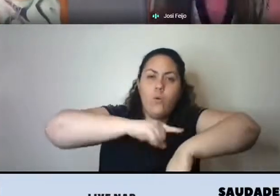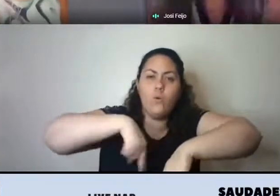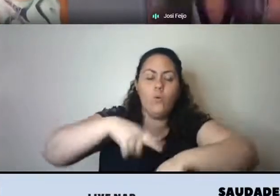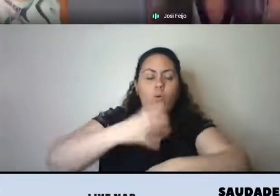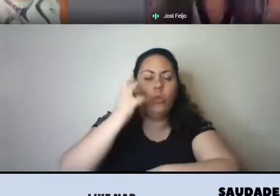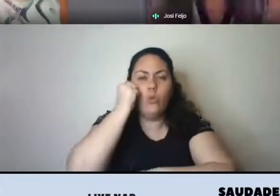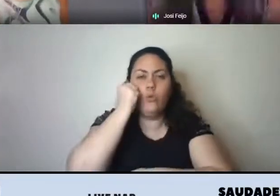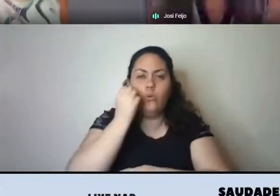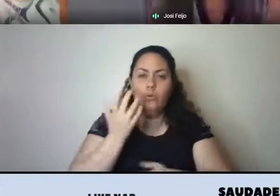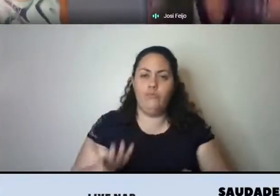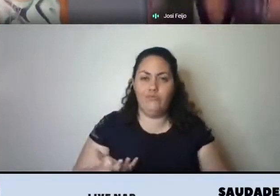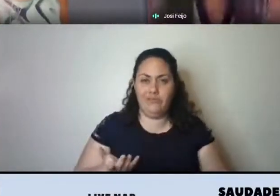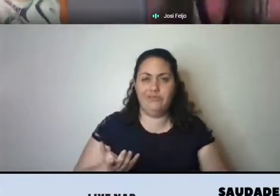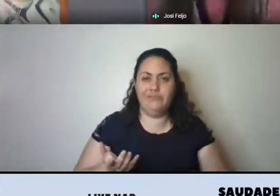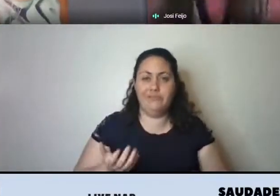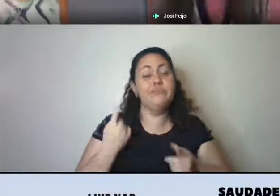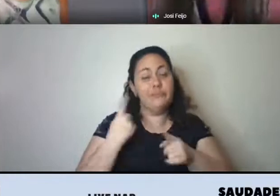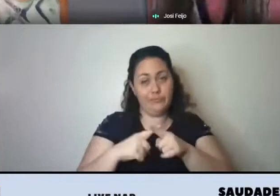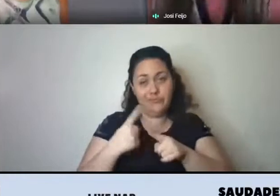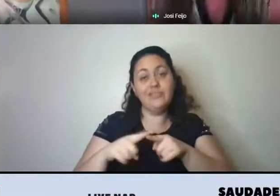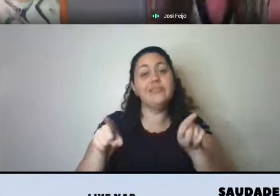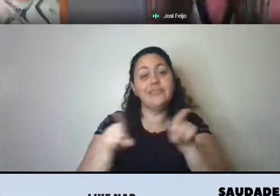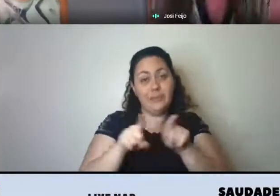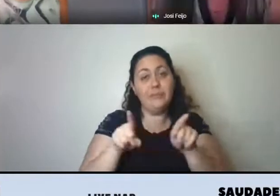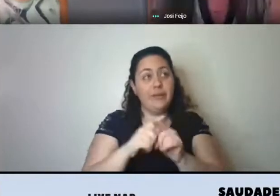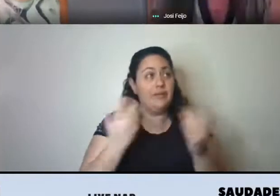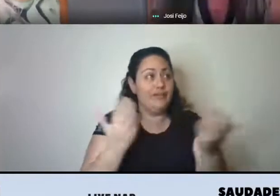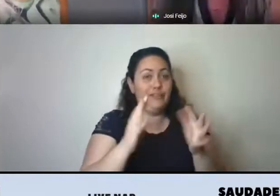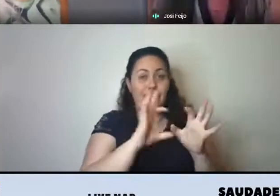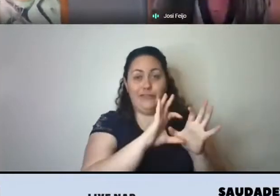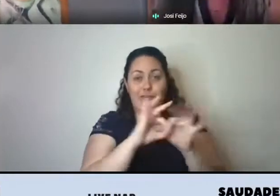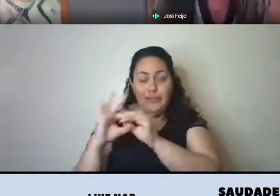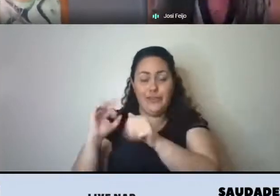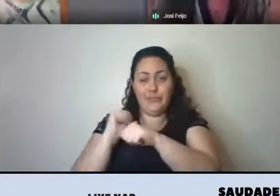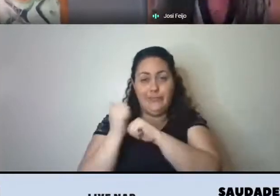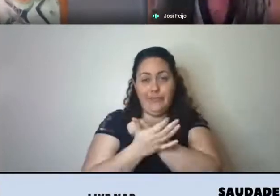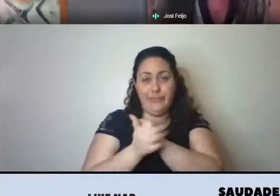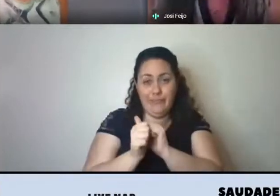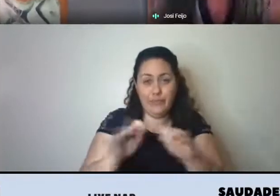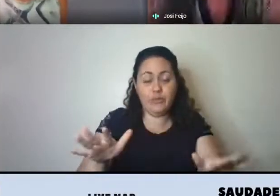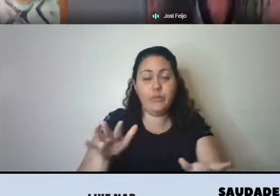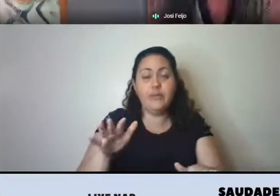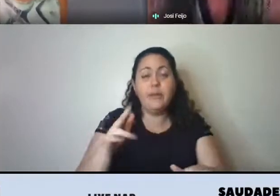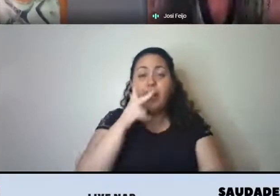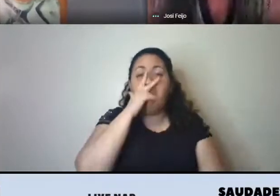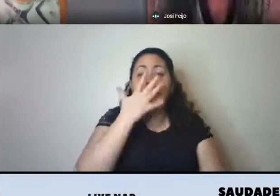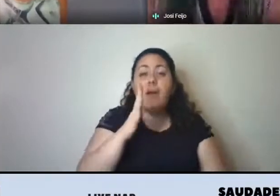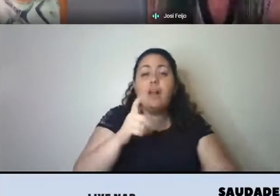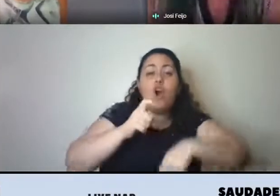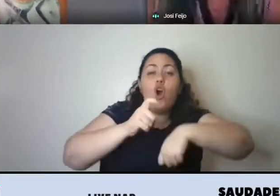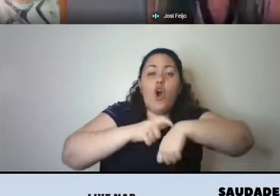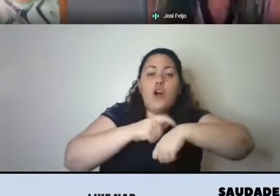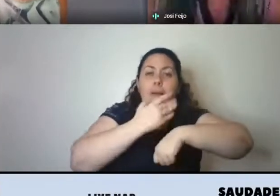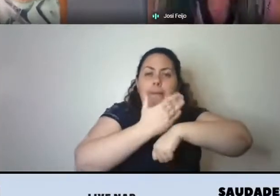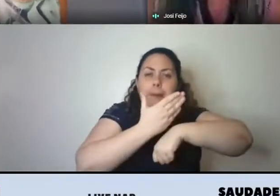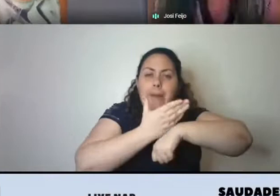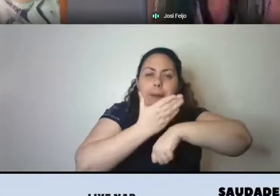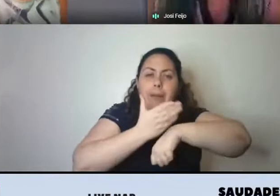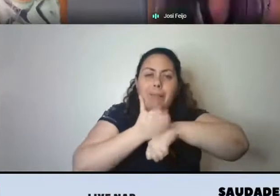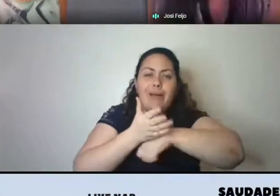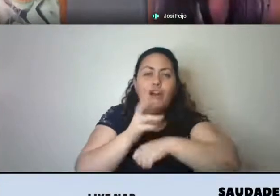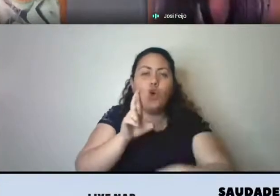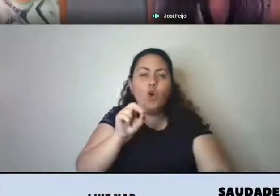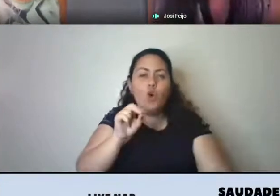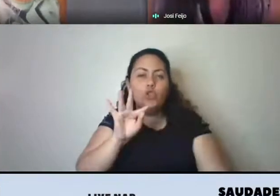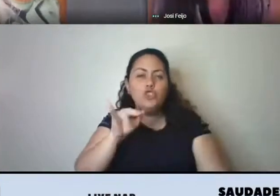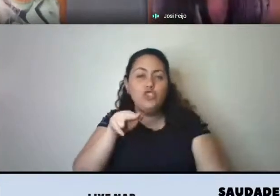a gente acabou ficando também nesse contexto de pandemia, muito sem uma rotina de horário, né? Muitas pessoas, assim, logo no